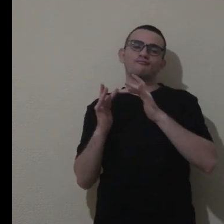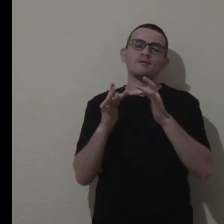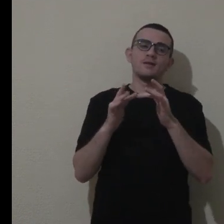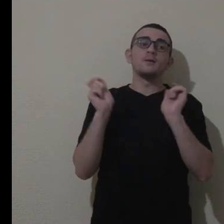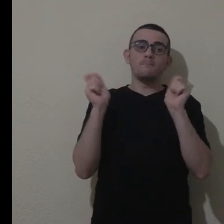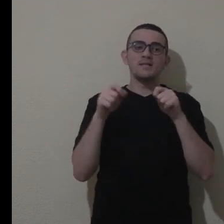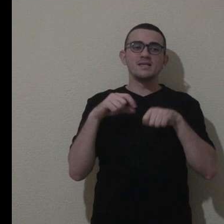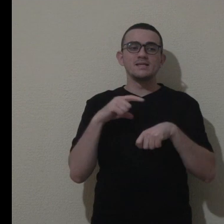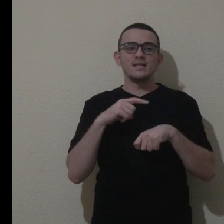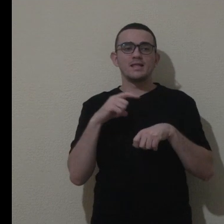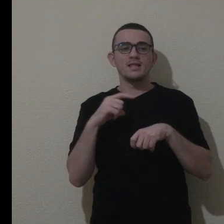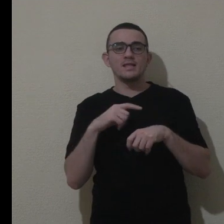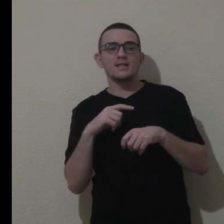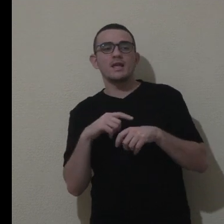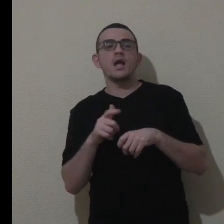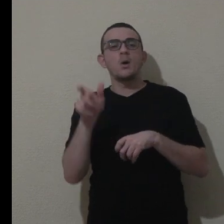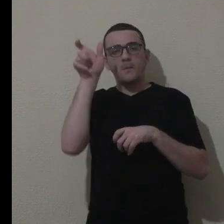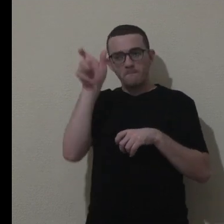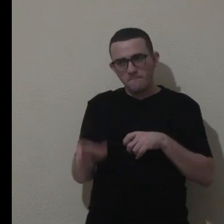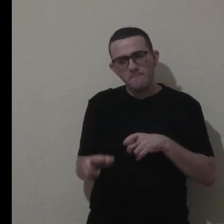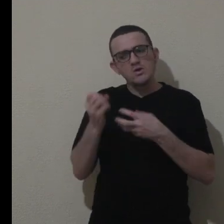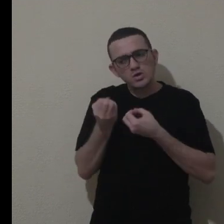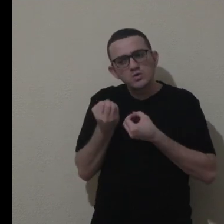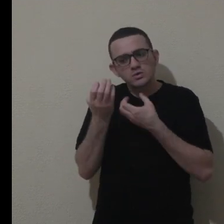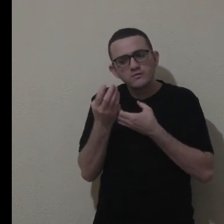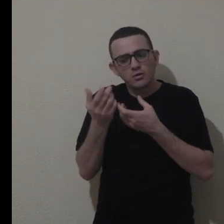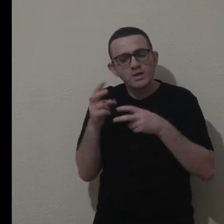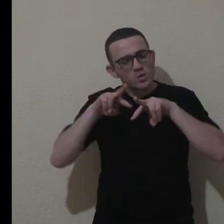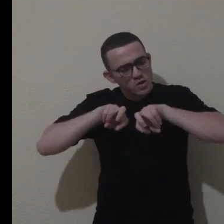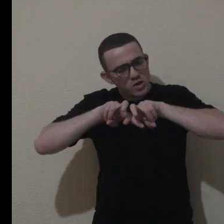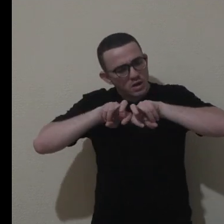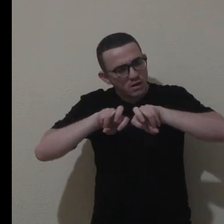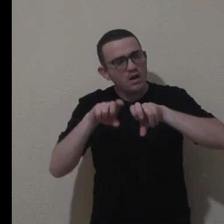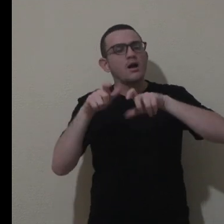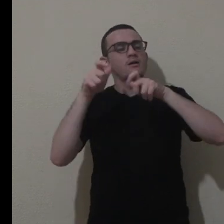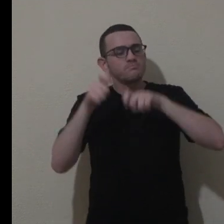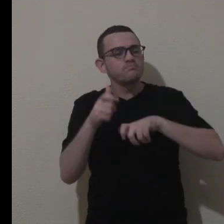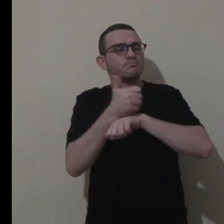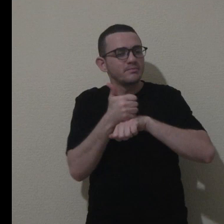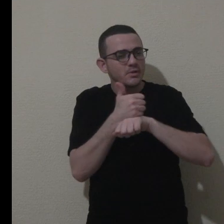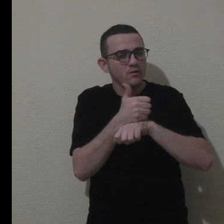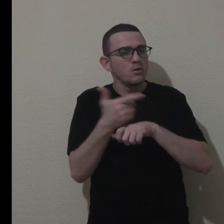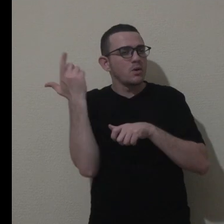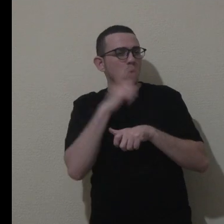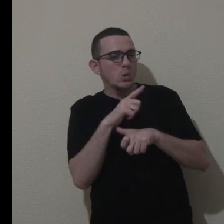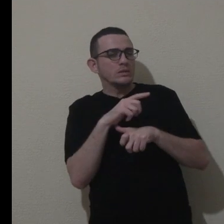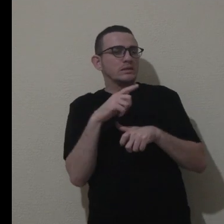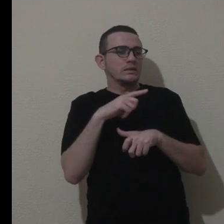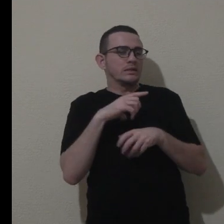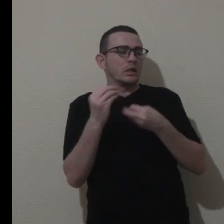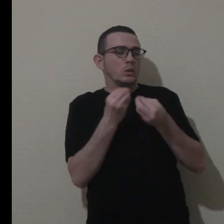realmente precisa de um engenheiro de dados aí, um analista de dados, para poder fazer